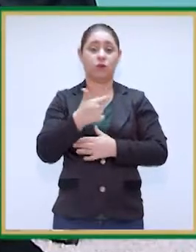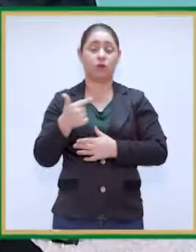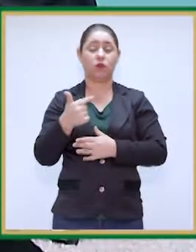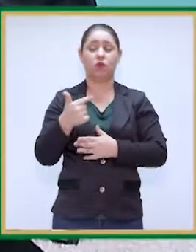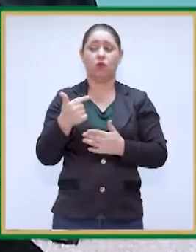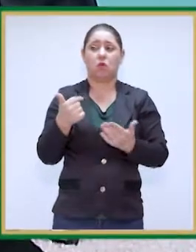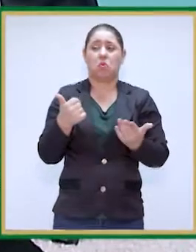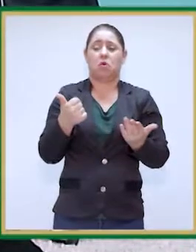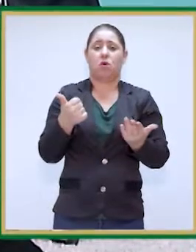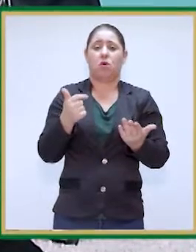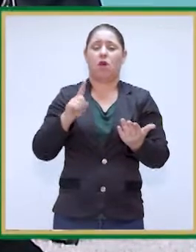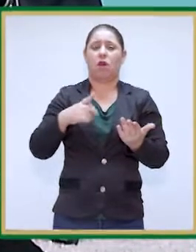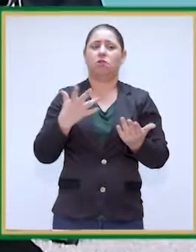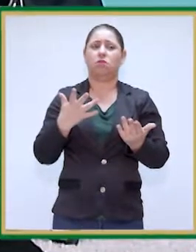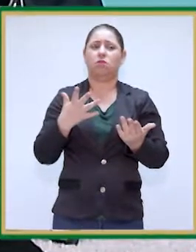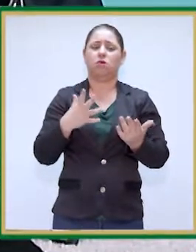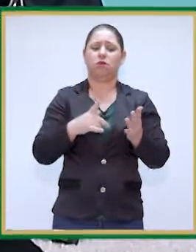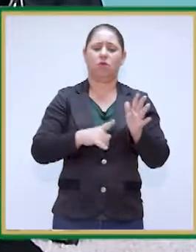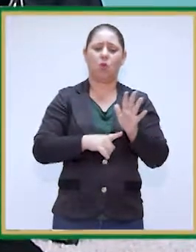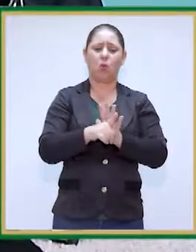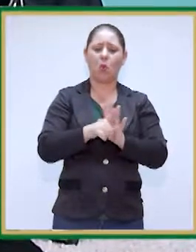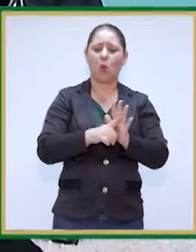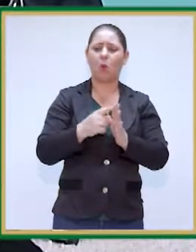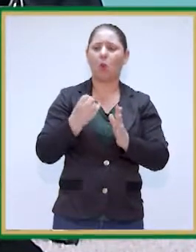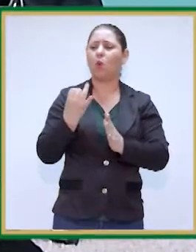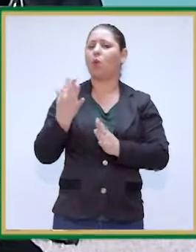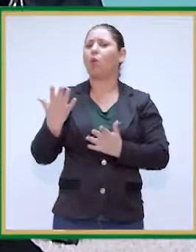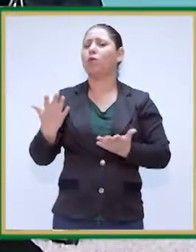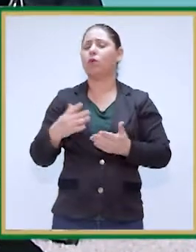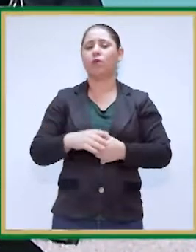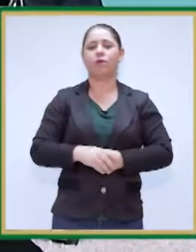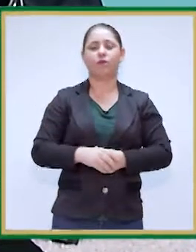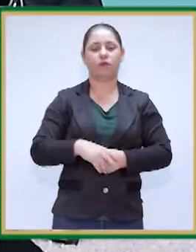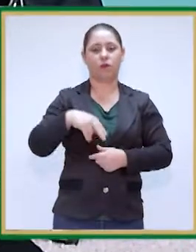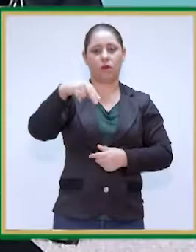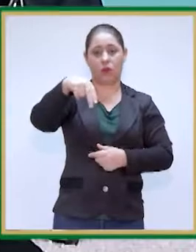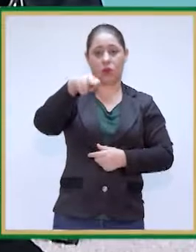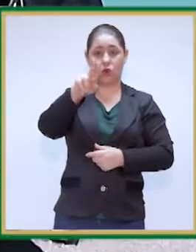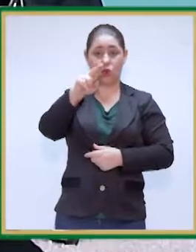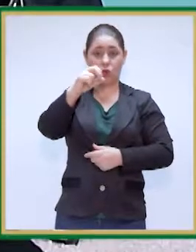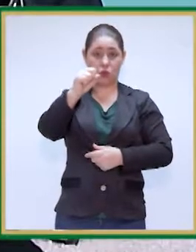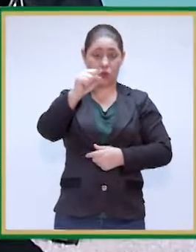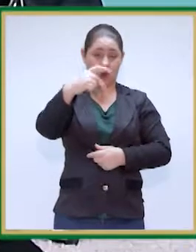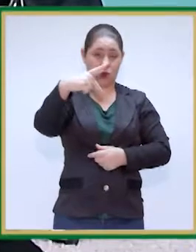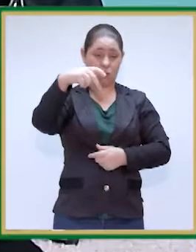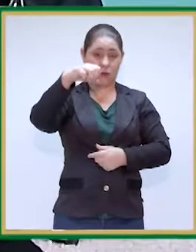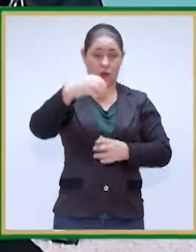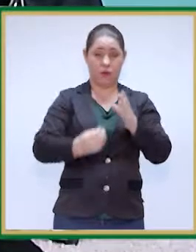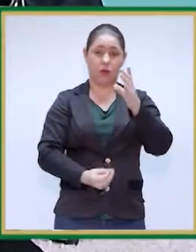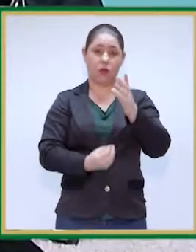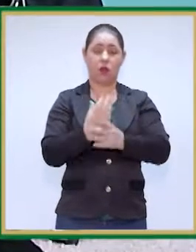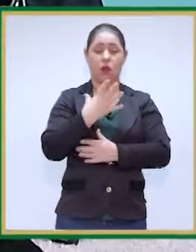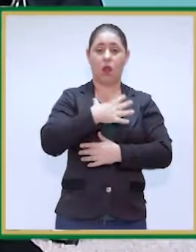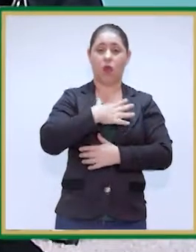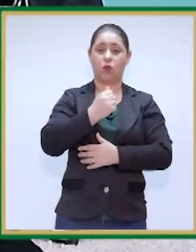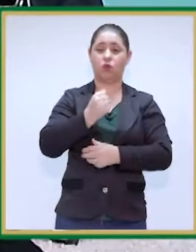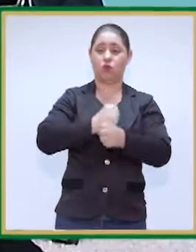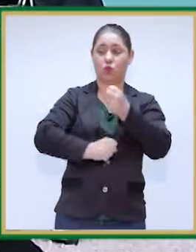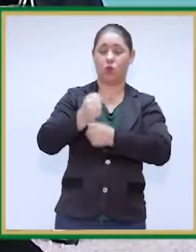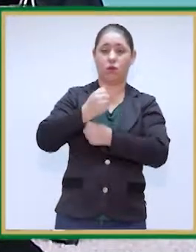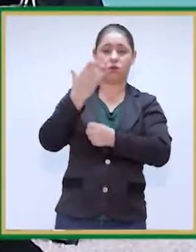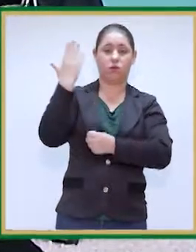defensor? Então, o núcleo chamado NUSPEI foi criado em agosto do ano